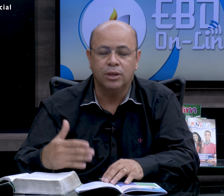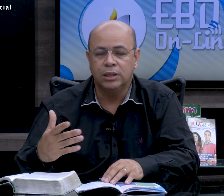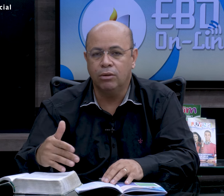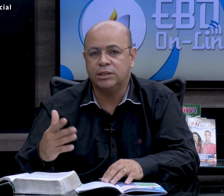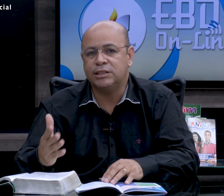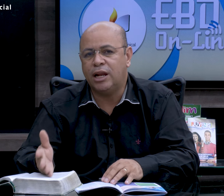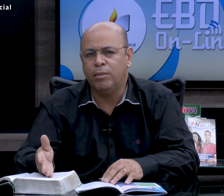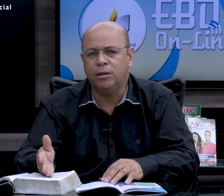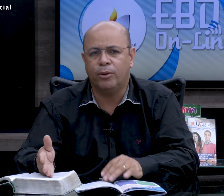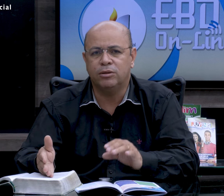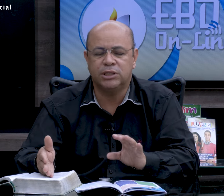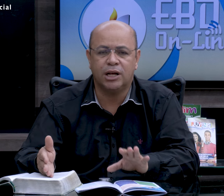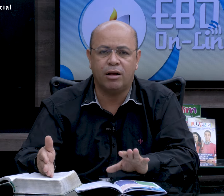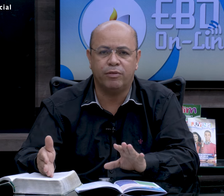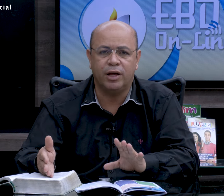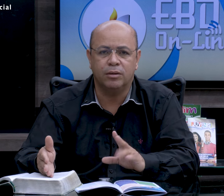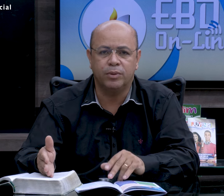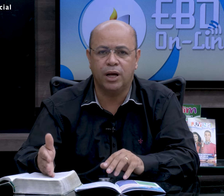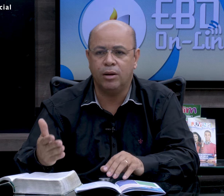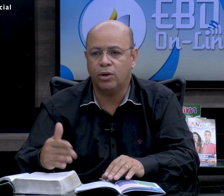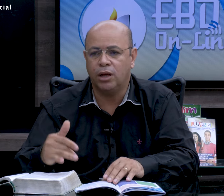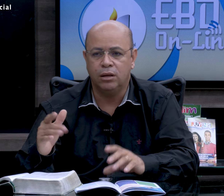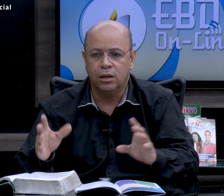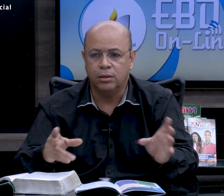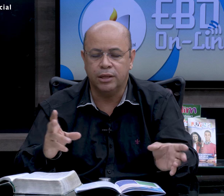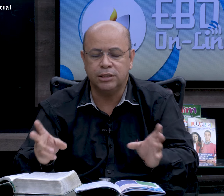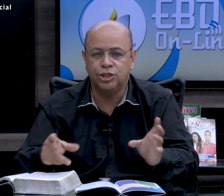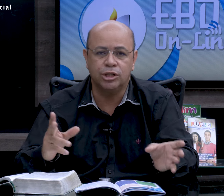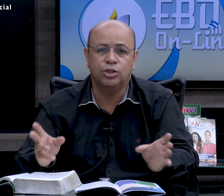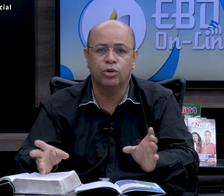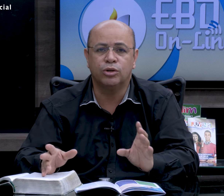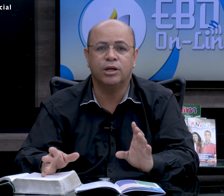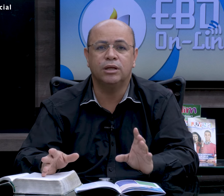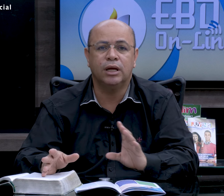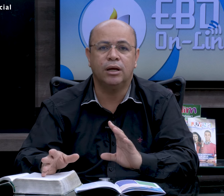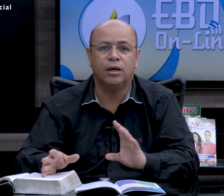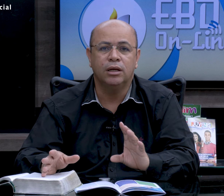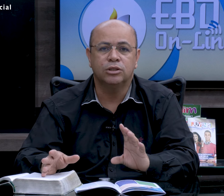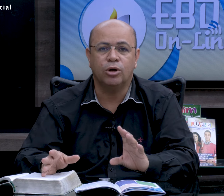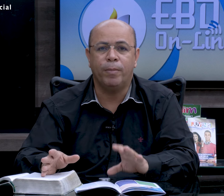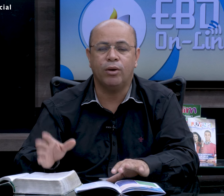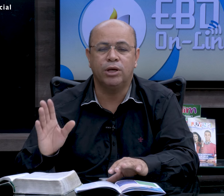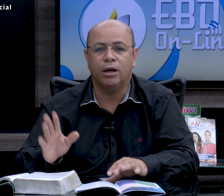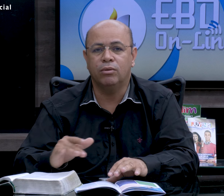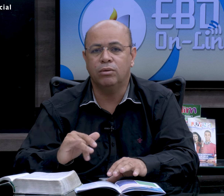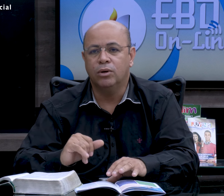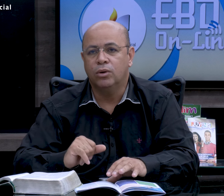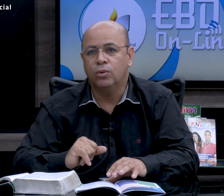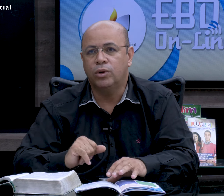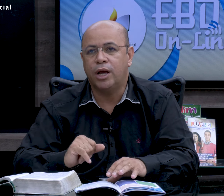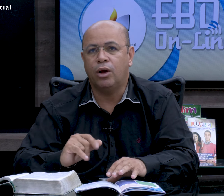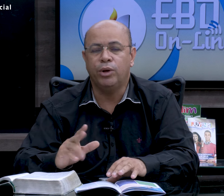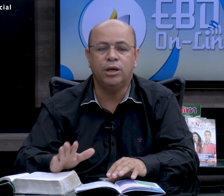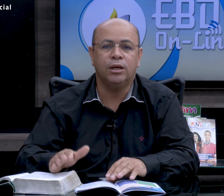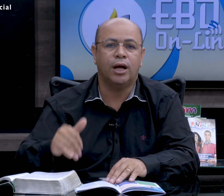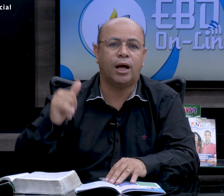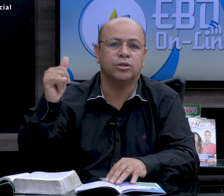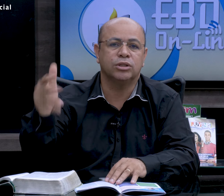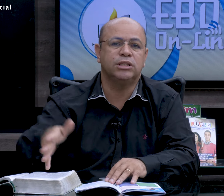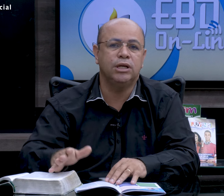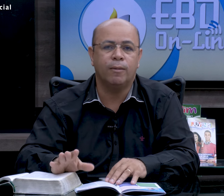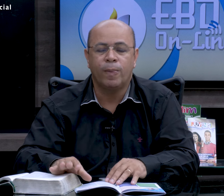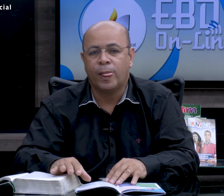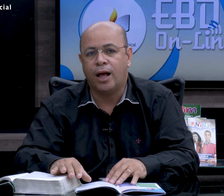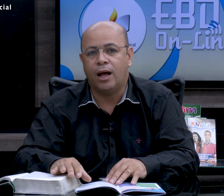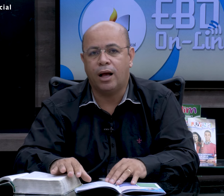Pecado não necessariamente pode ser café né porque aí alguém nesses dias de hoje alguém e é só pega o que é o o que é ruim